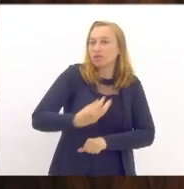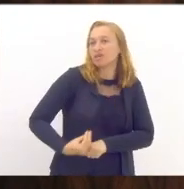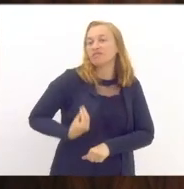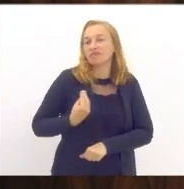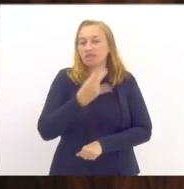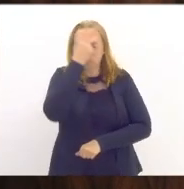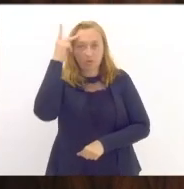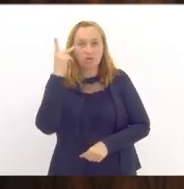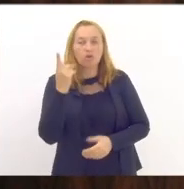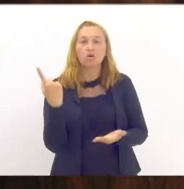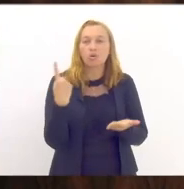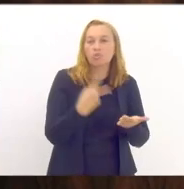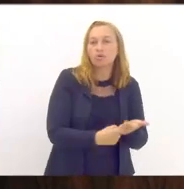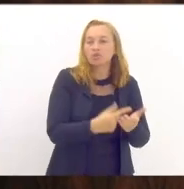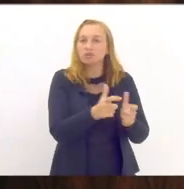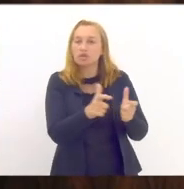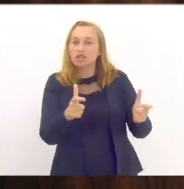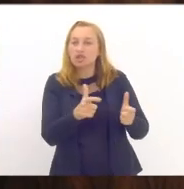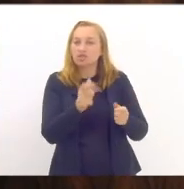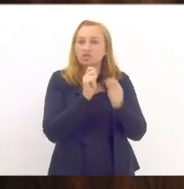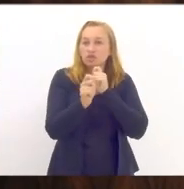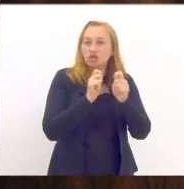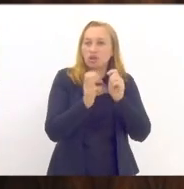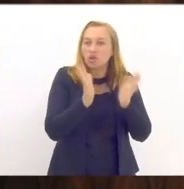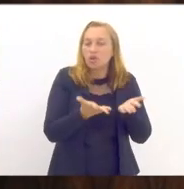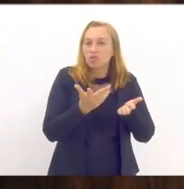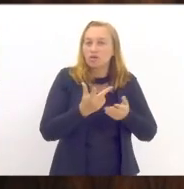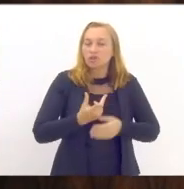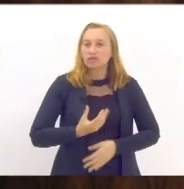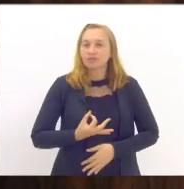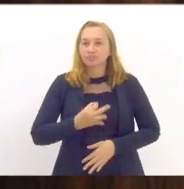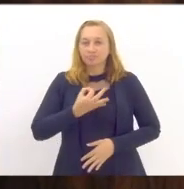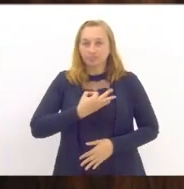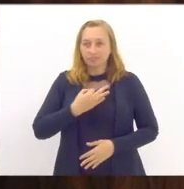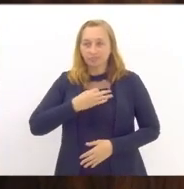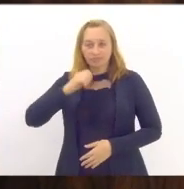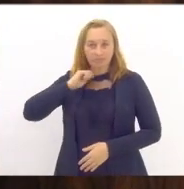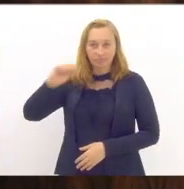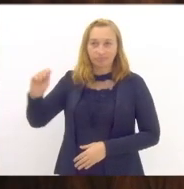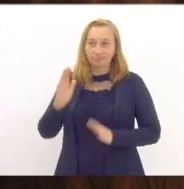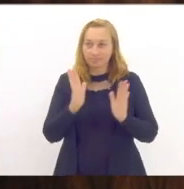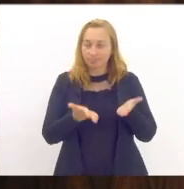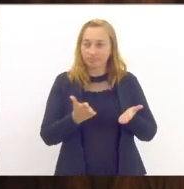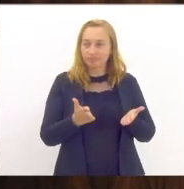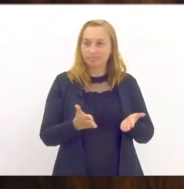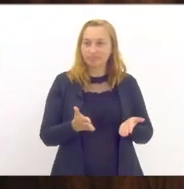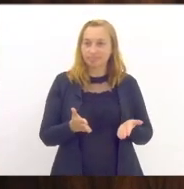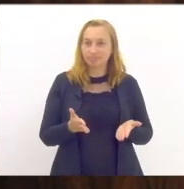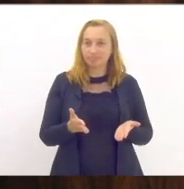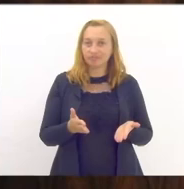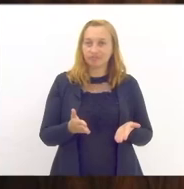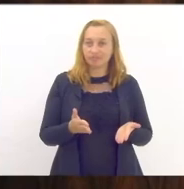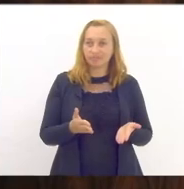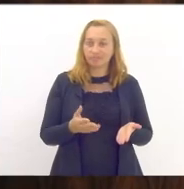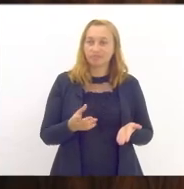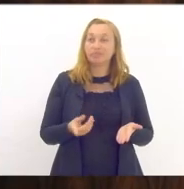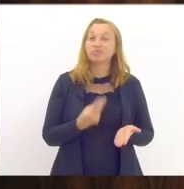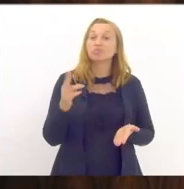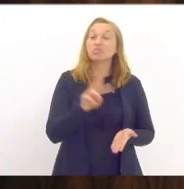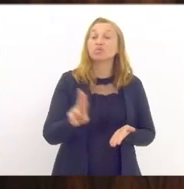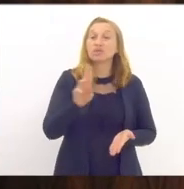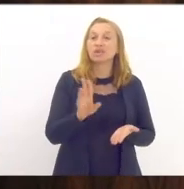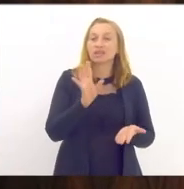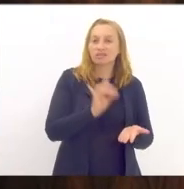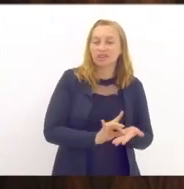compromisso de um jornalista que hoje recebe a maior comenda, sem dúvida nenhuma, porque prima por usar da verdade com